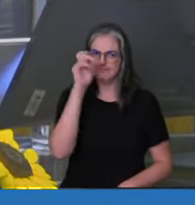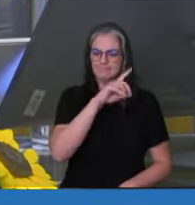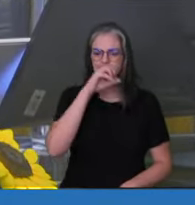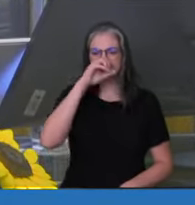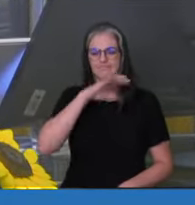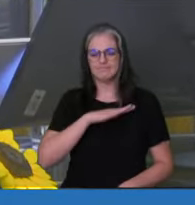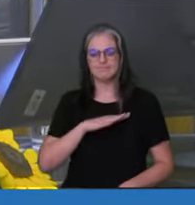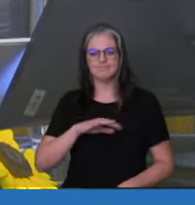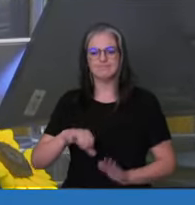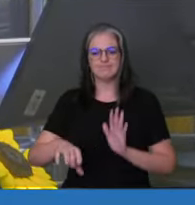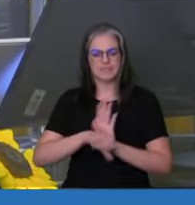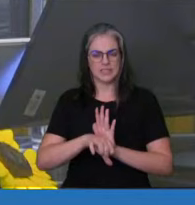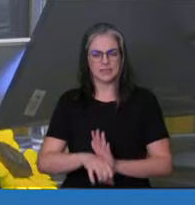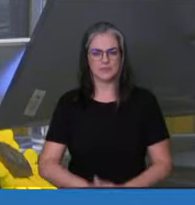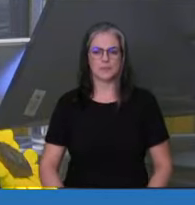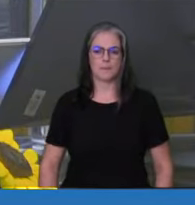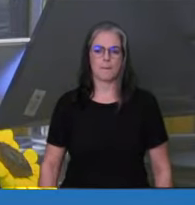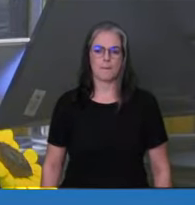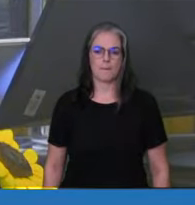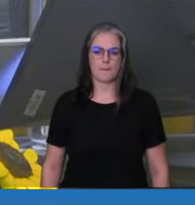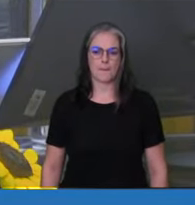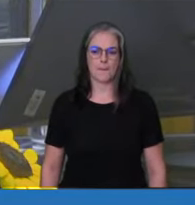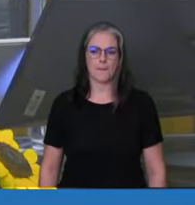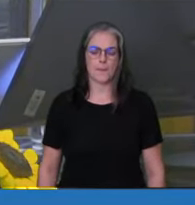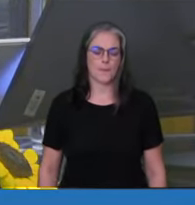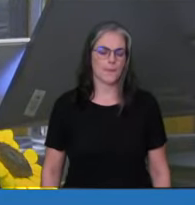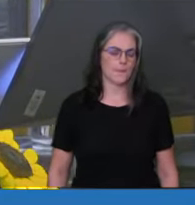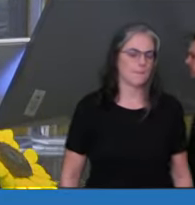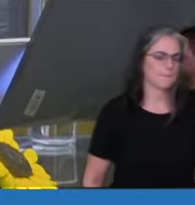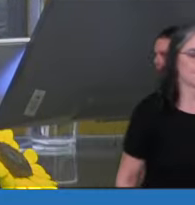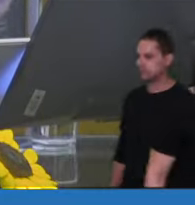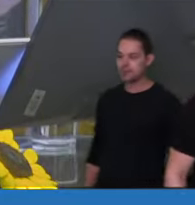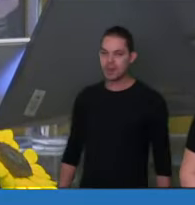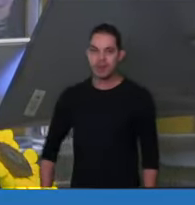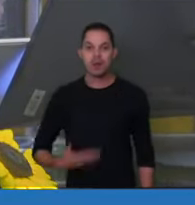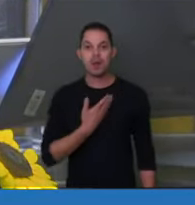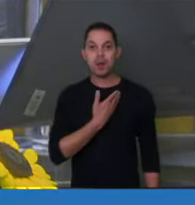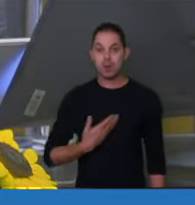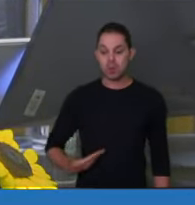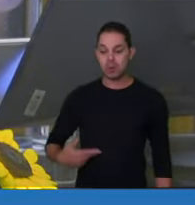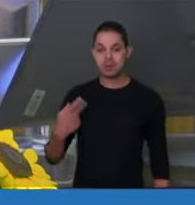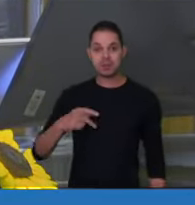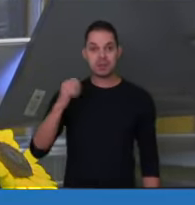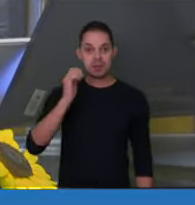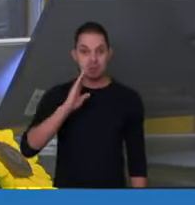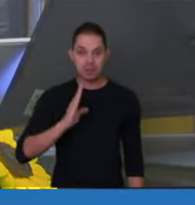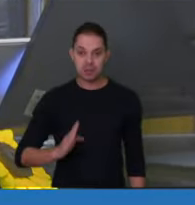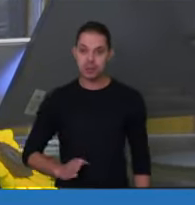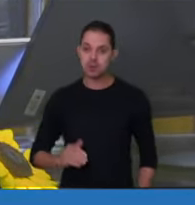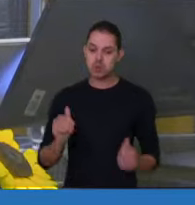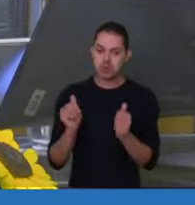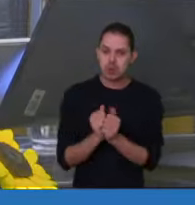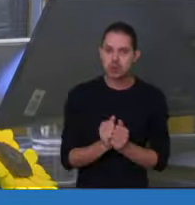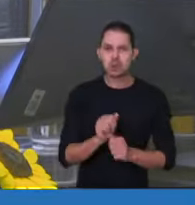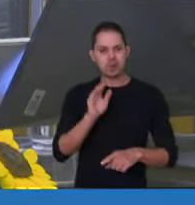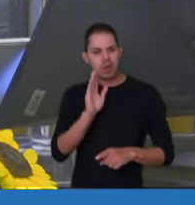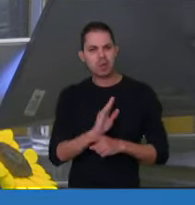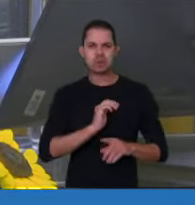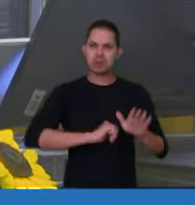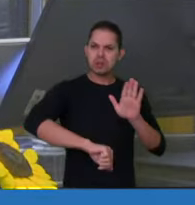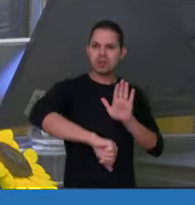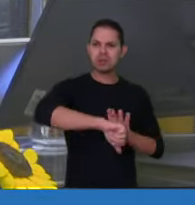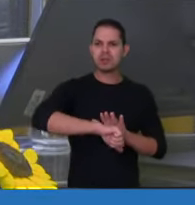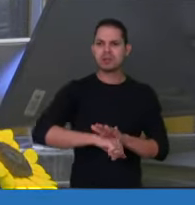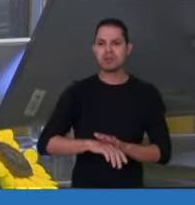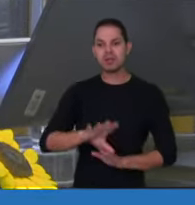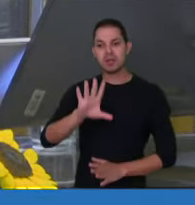esse, Fernanda, ele tem as digitais do Estado brasileiro do início ao fim. Mas se é verdade que Marielle